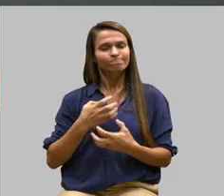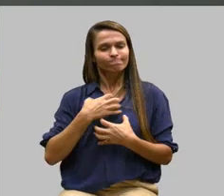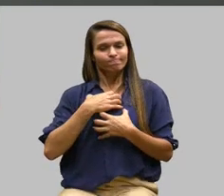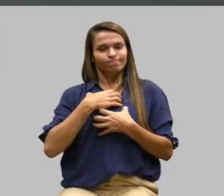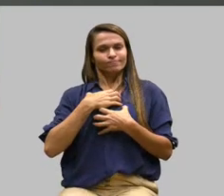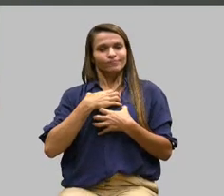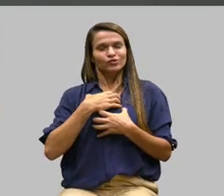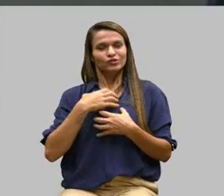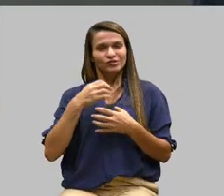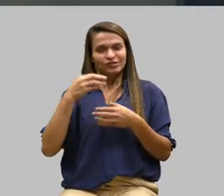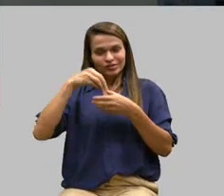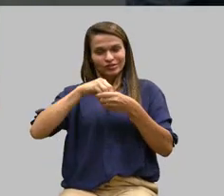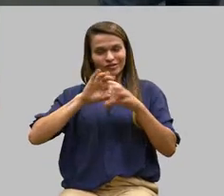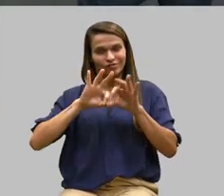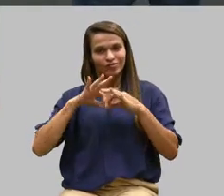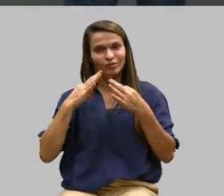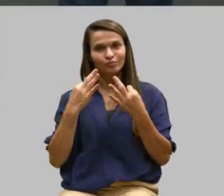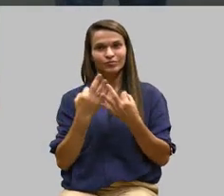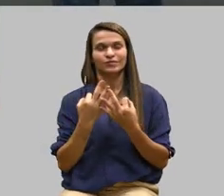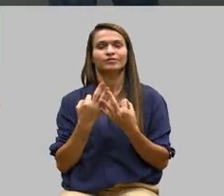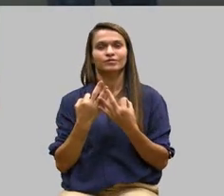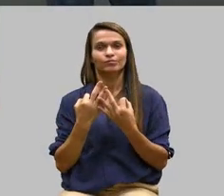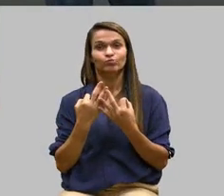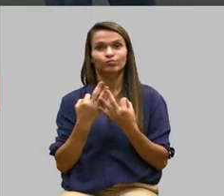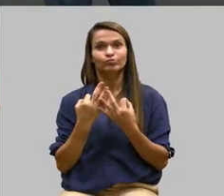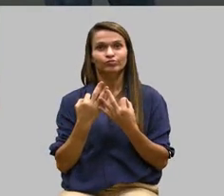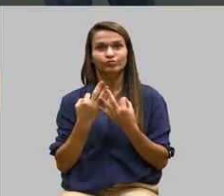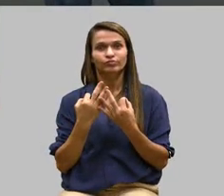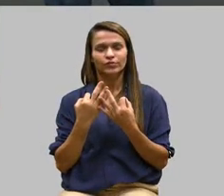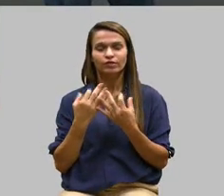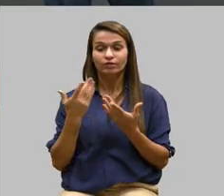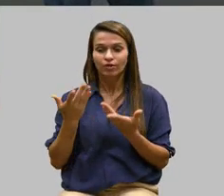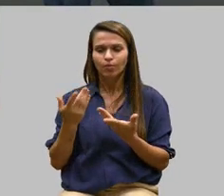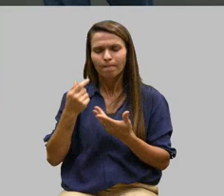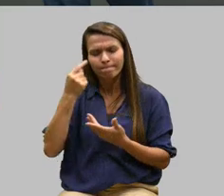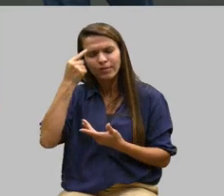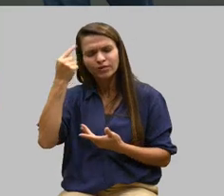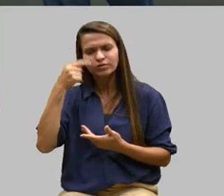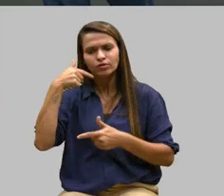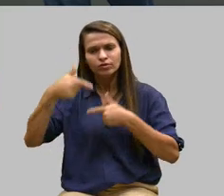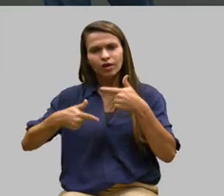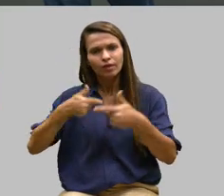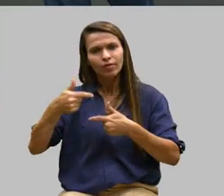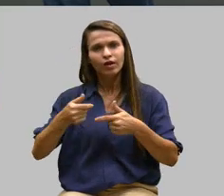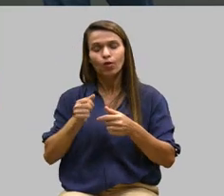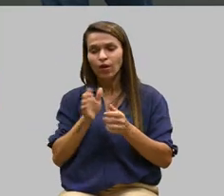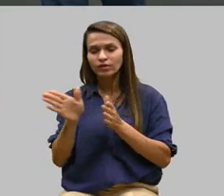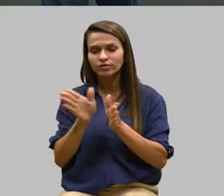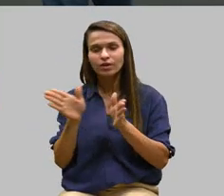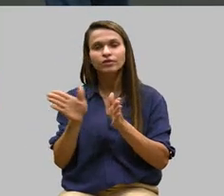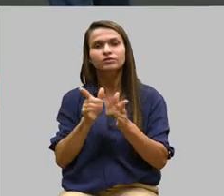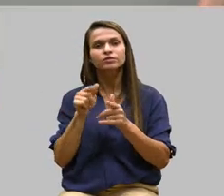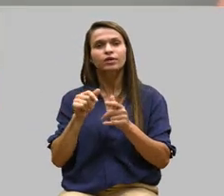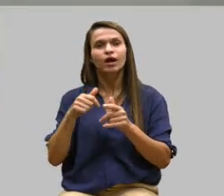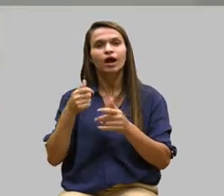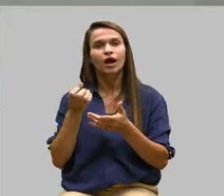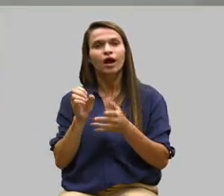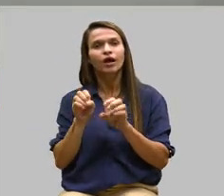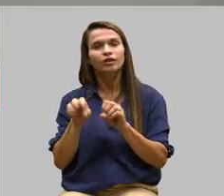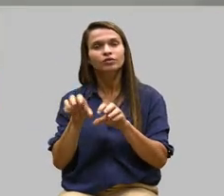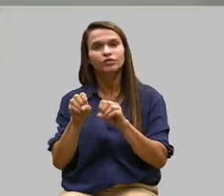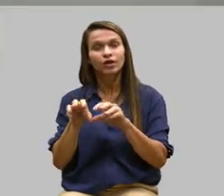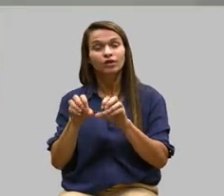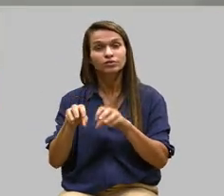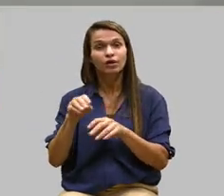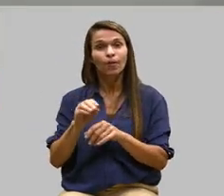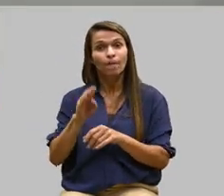família esse problema então acho que a empregabilidade o acesso à educação fundamental para